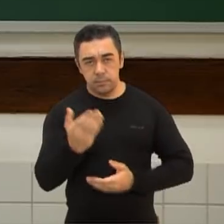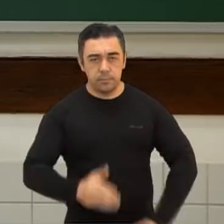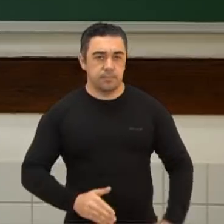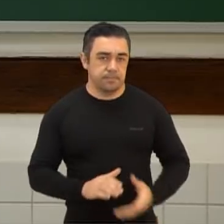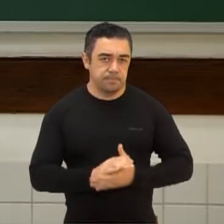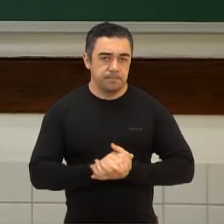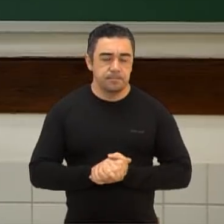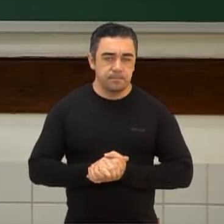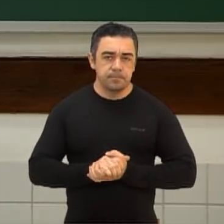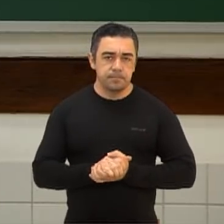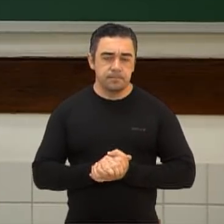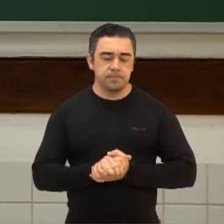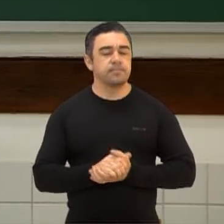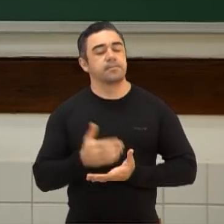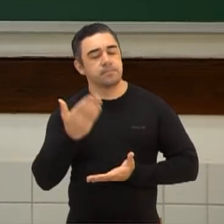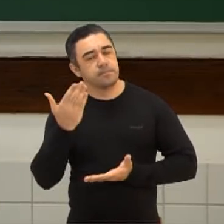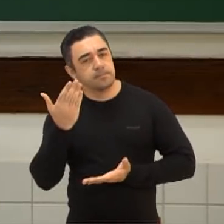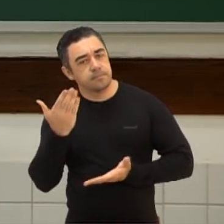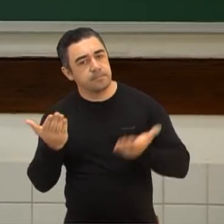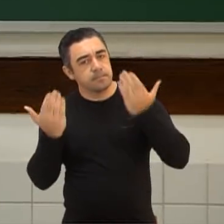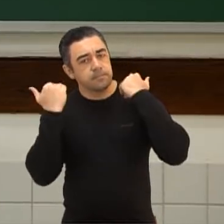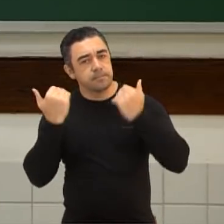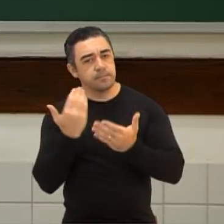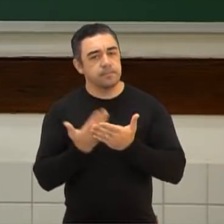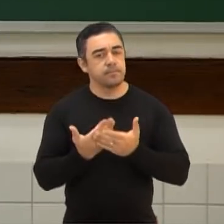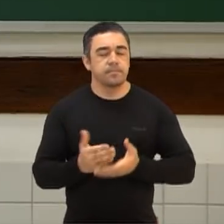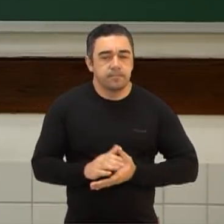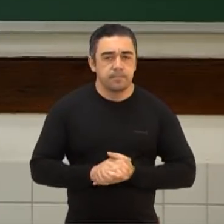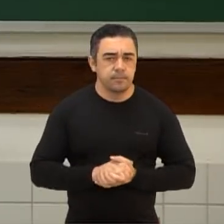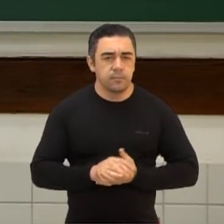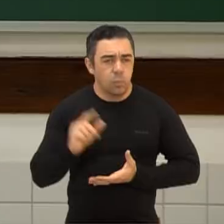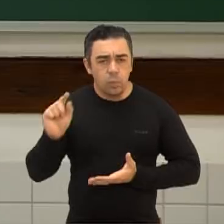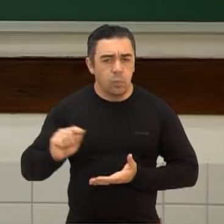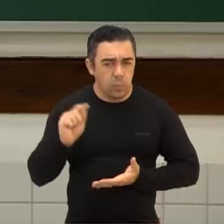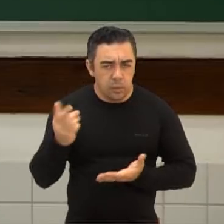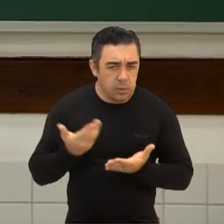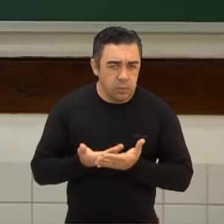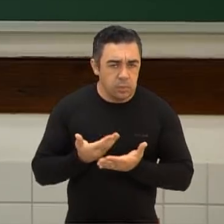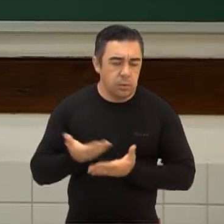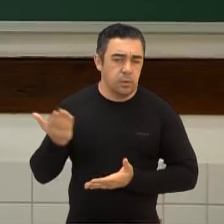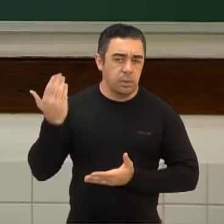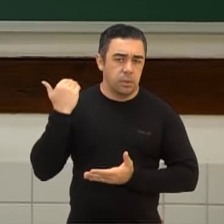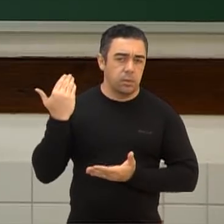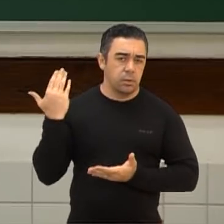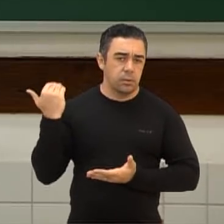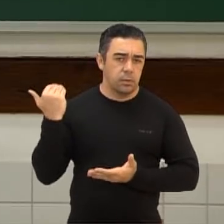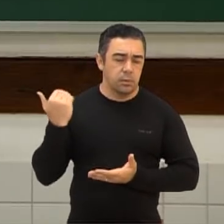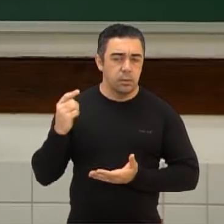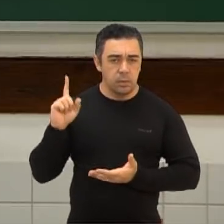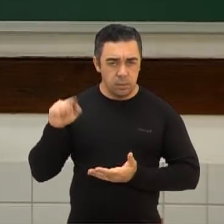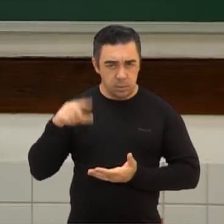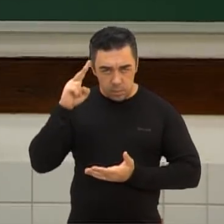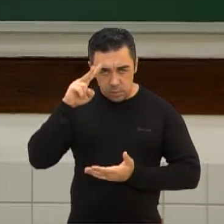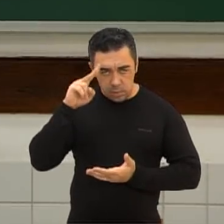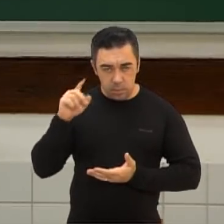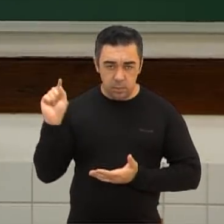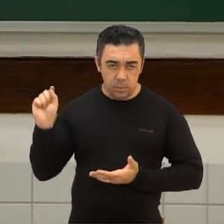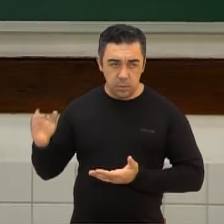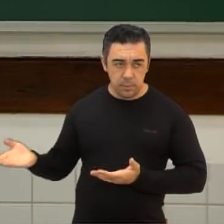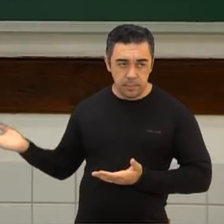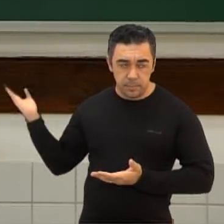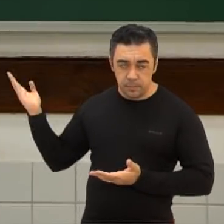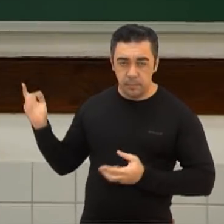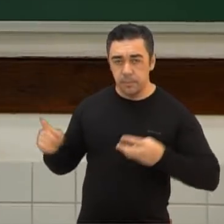vocês, beleza? Então vamos lá para a nossa aula. O que nós estudamos na aula anterior? Vamos relembrar um pouquinho? Então